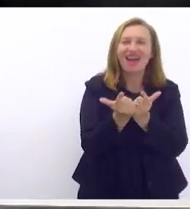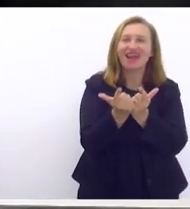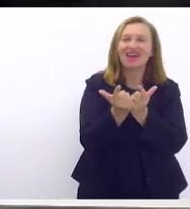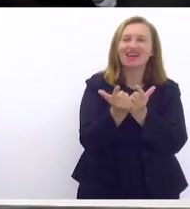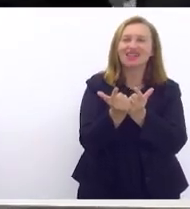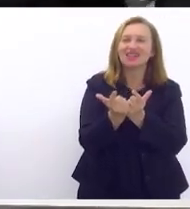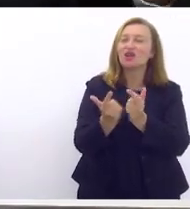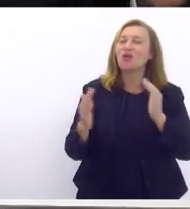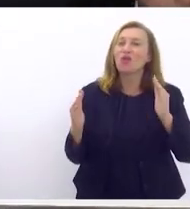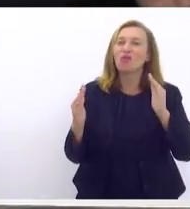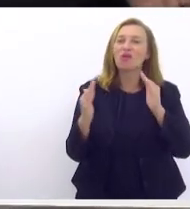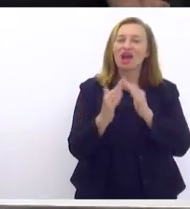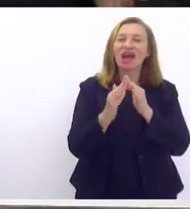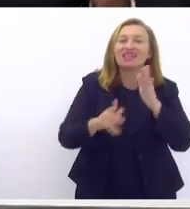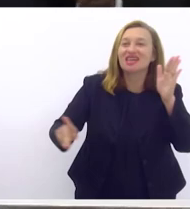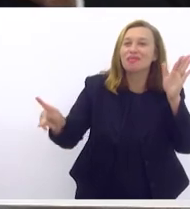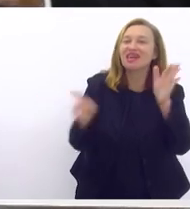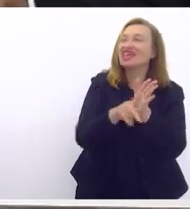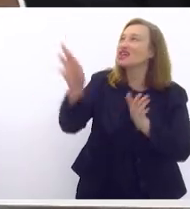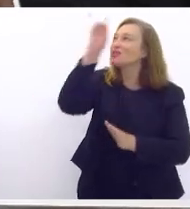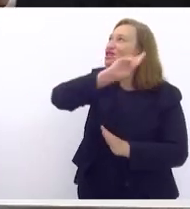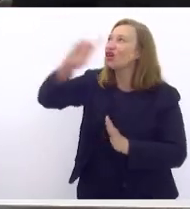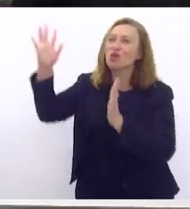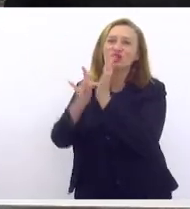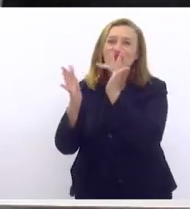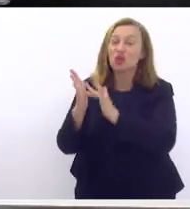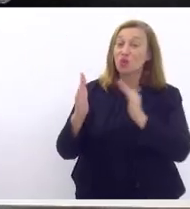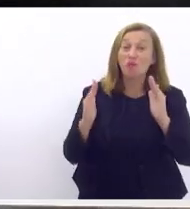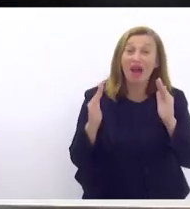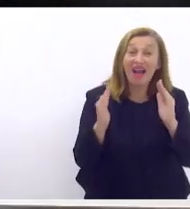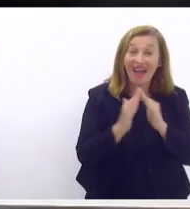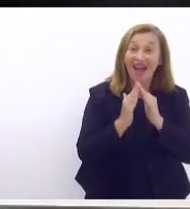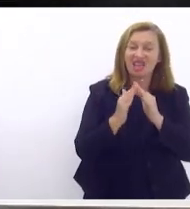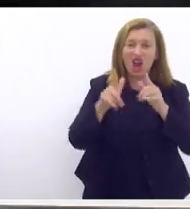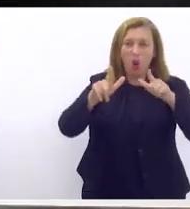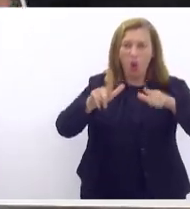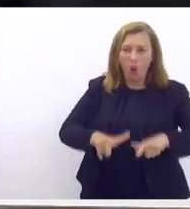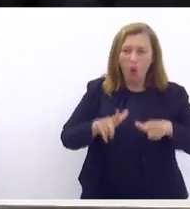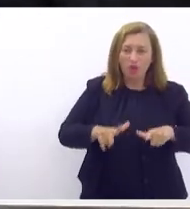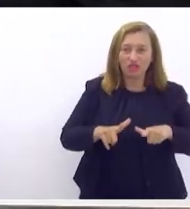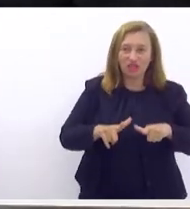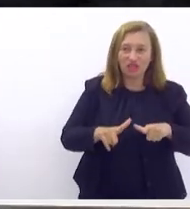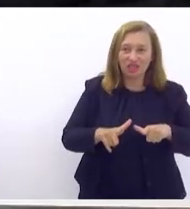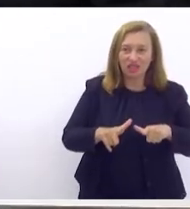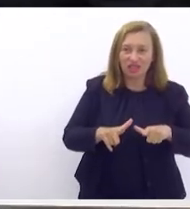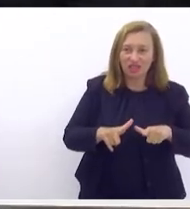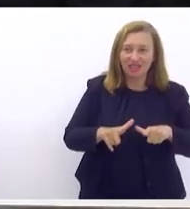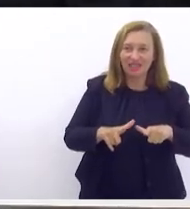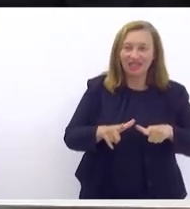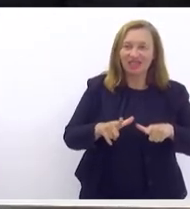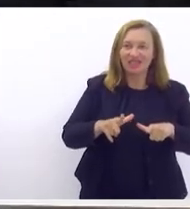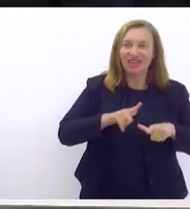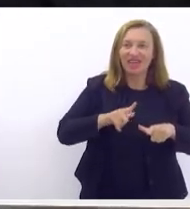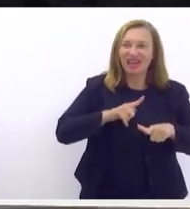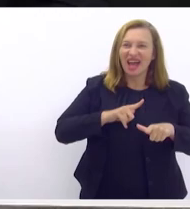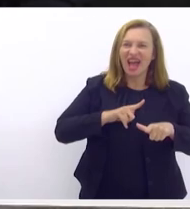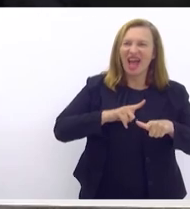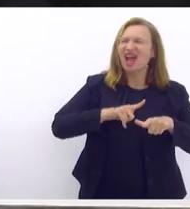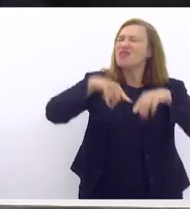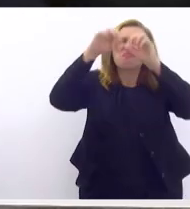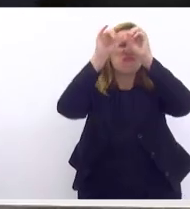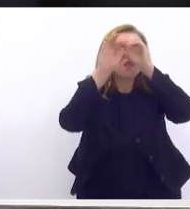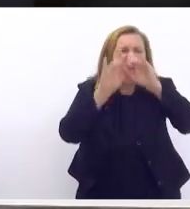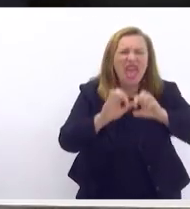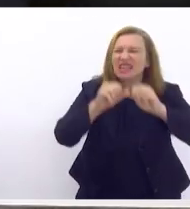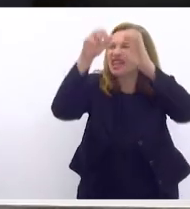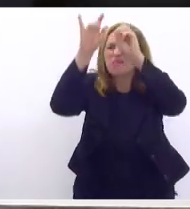como casa do Senhor Jesus, uma casa aqui de onde sairá muitas e muitas bênçãos